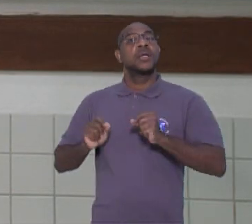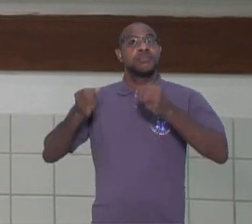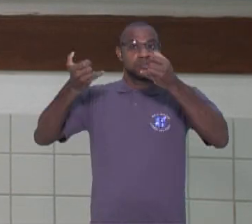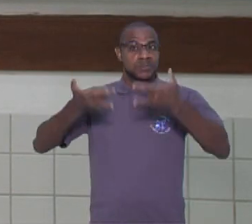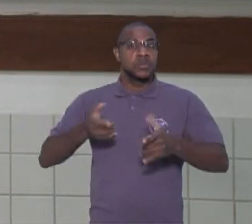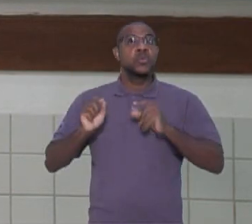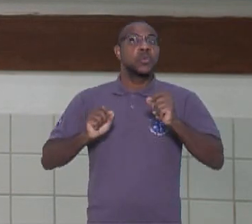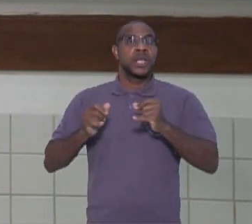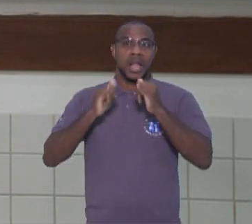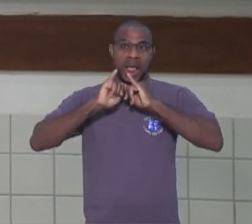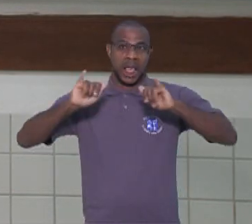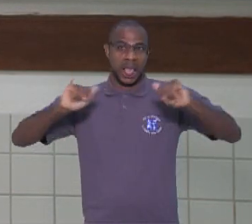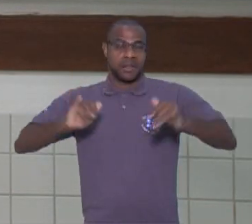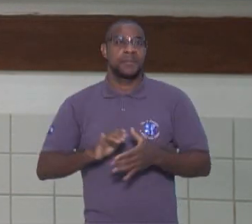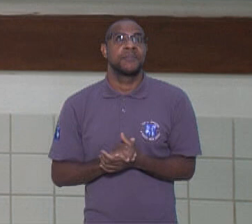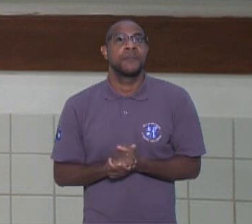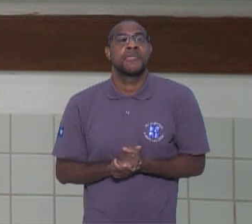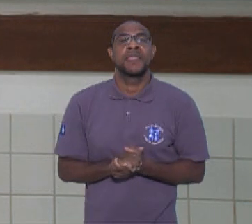lembretes.